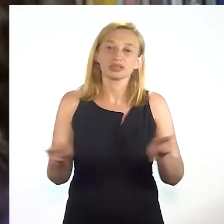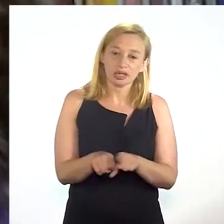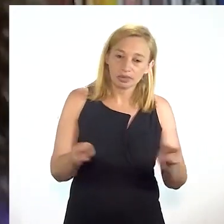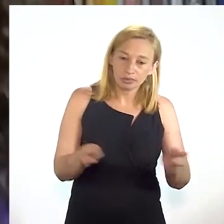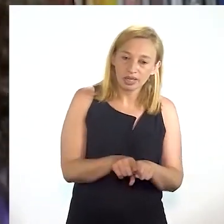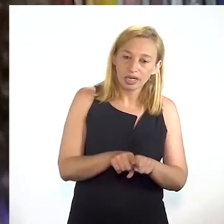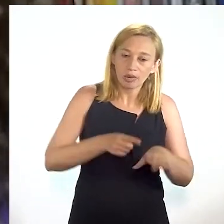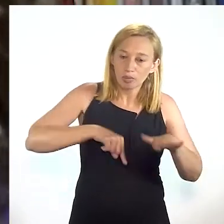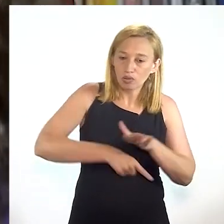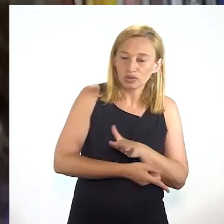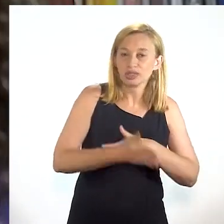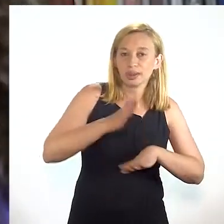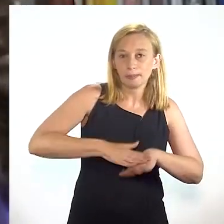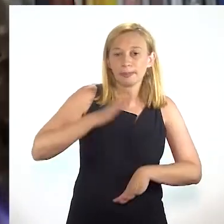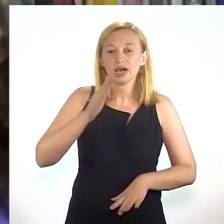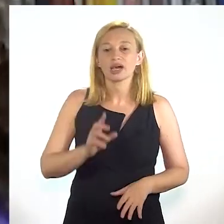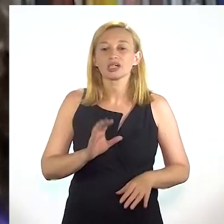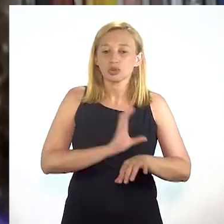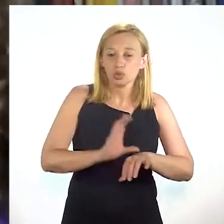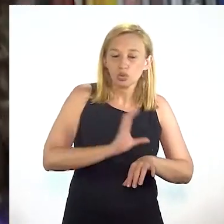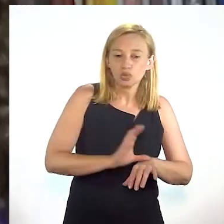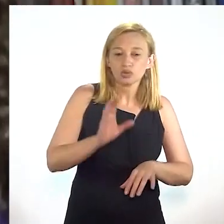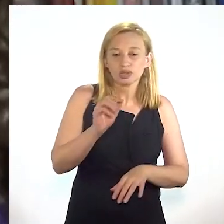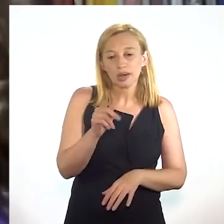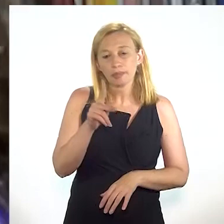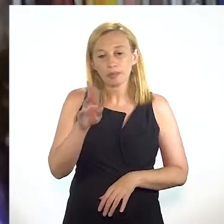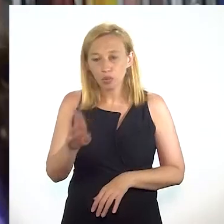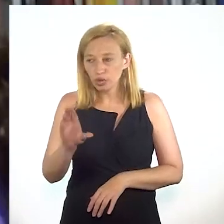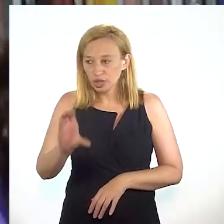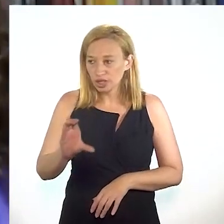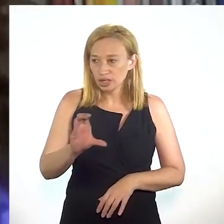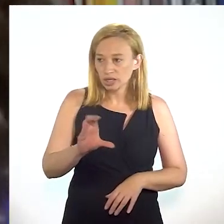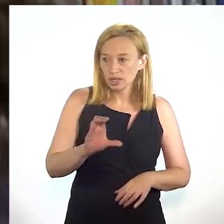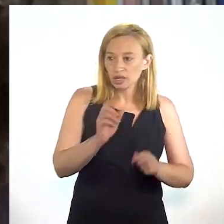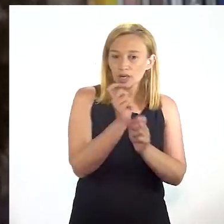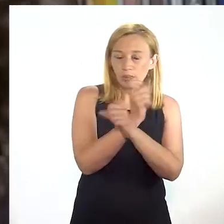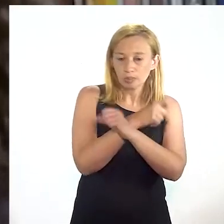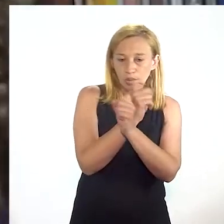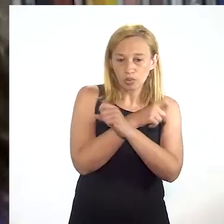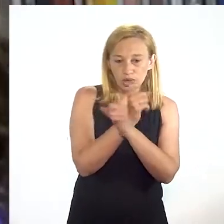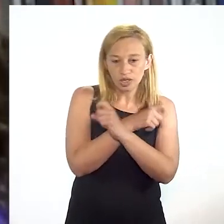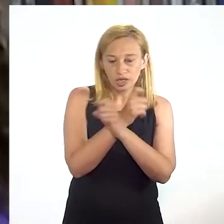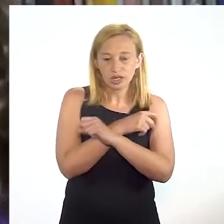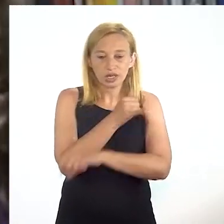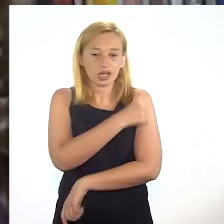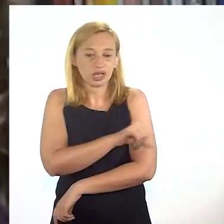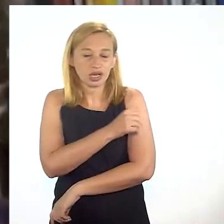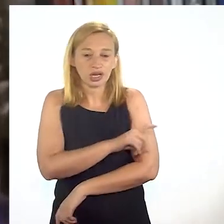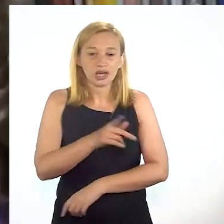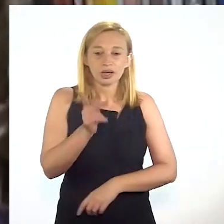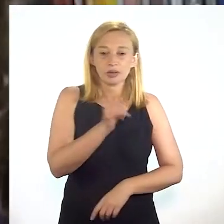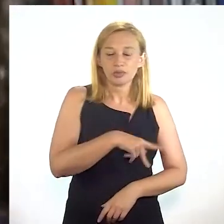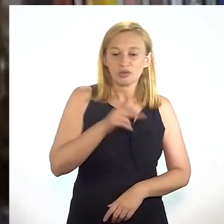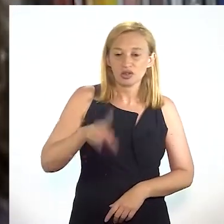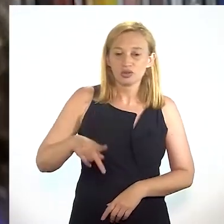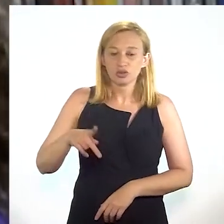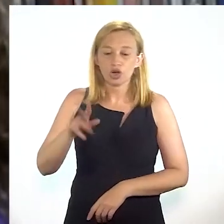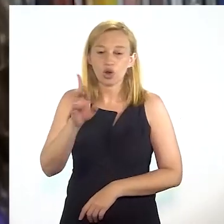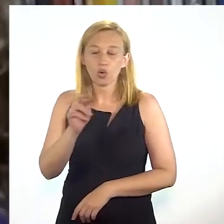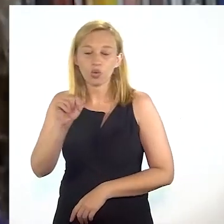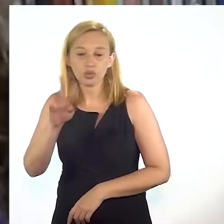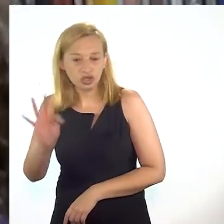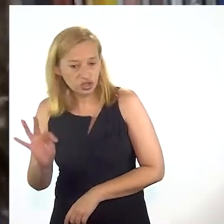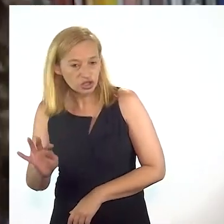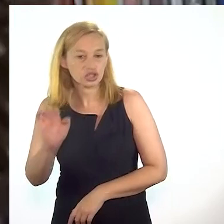a pandemia também, aprofundei isso, fazendo o curso da PUC-Rio, que é coordenado pela minha querida